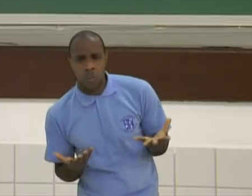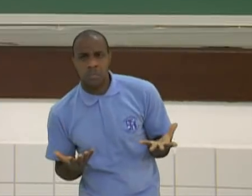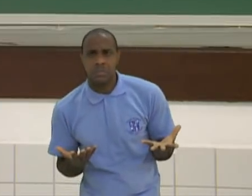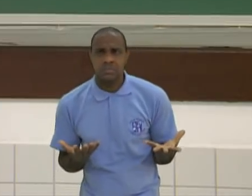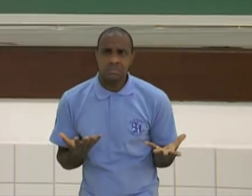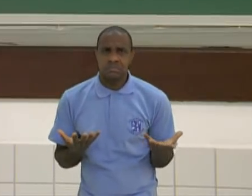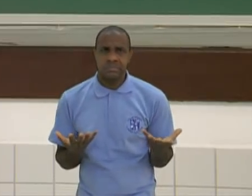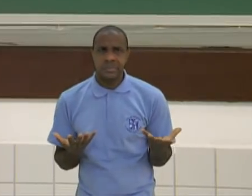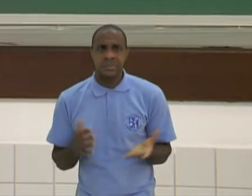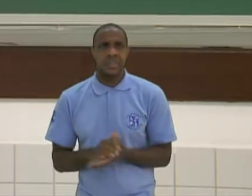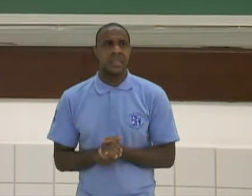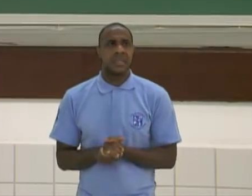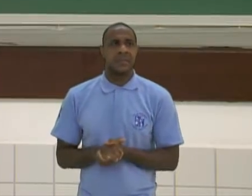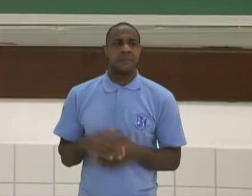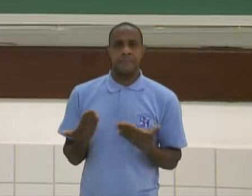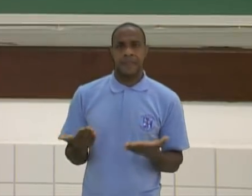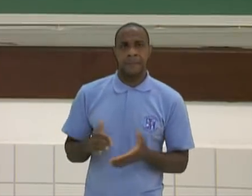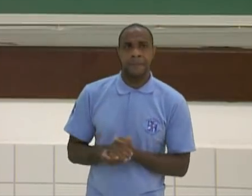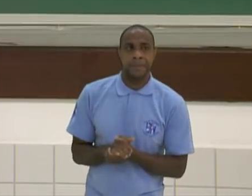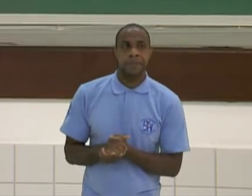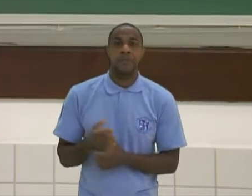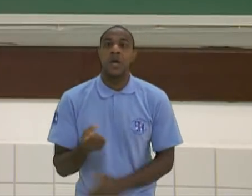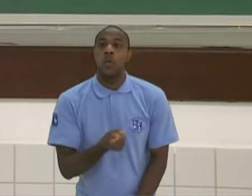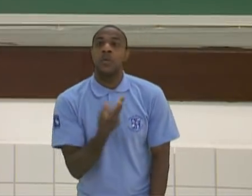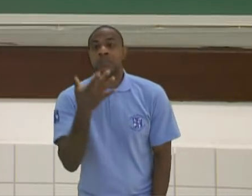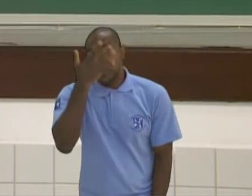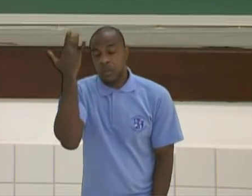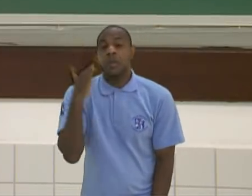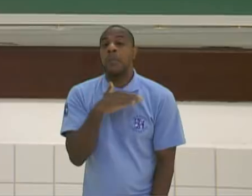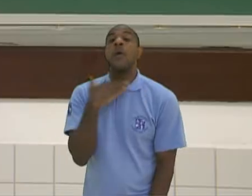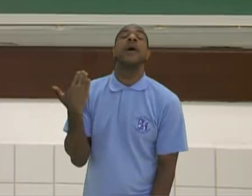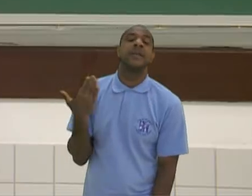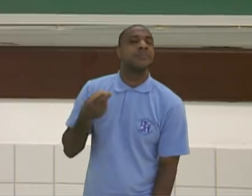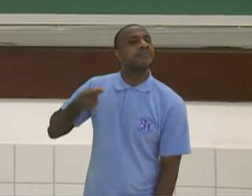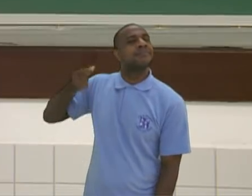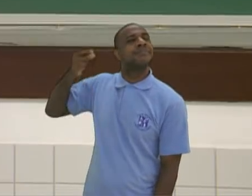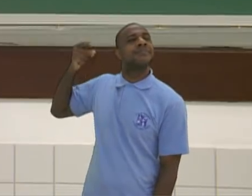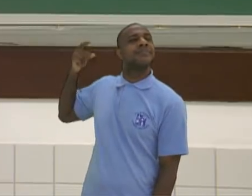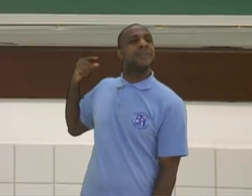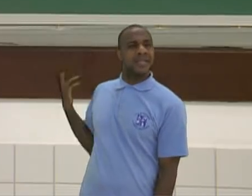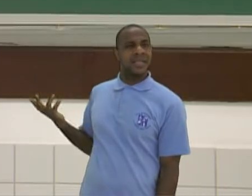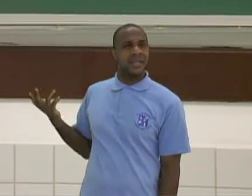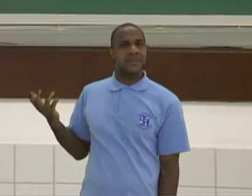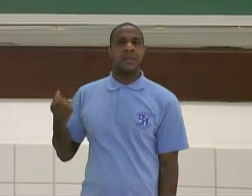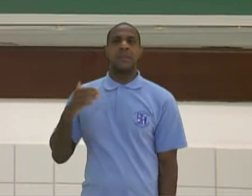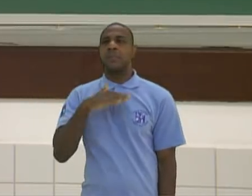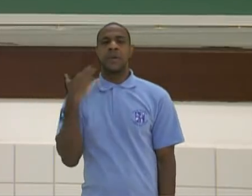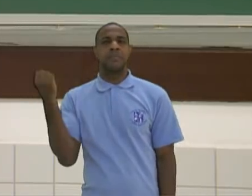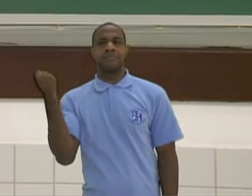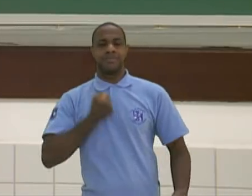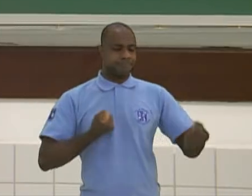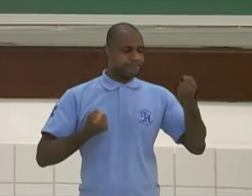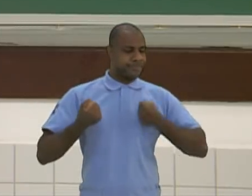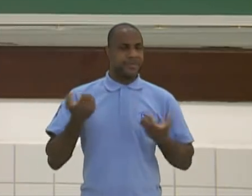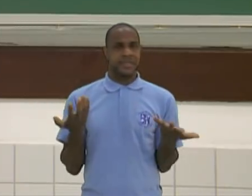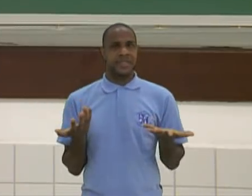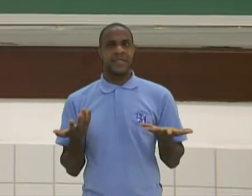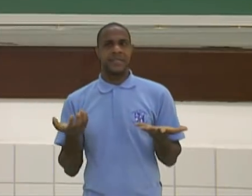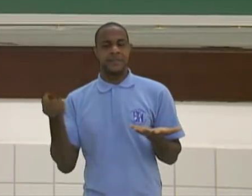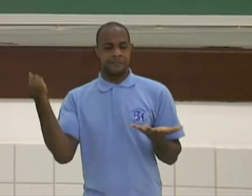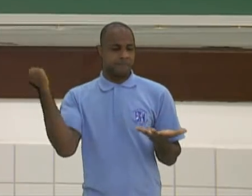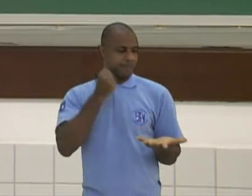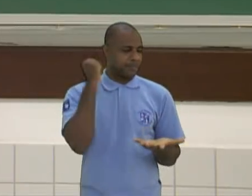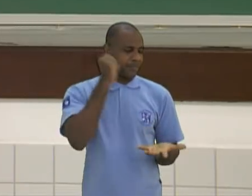morrendo, executados nas arenas? Quantos morreram? Enfim, né, executados dentro das arenas. E o Coliseu, por